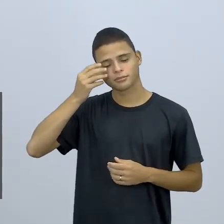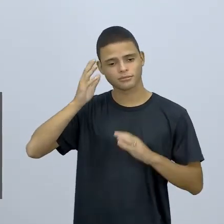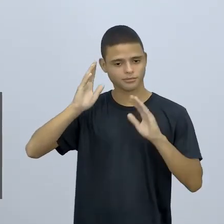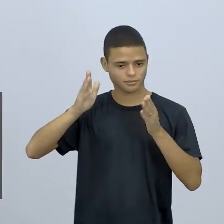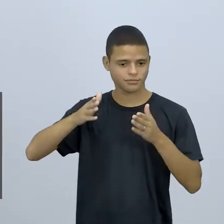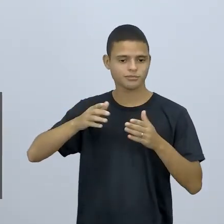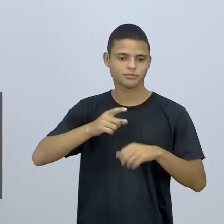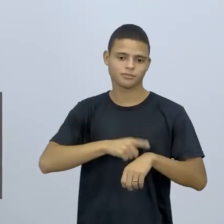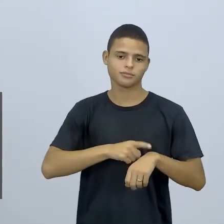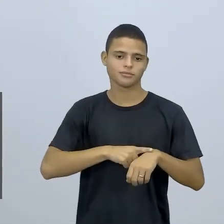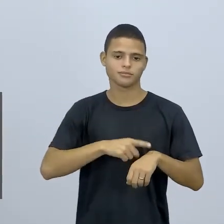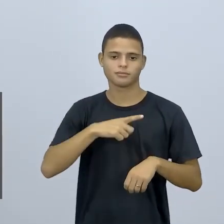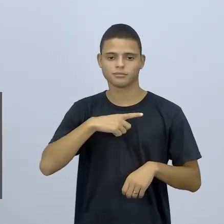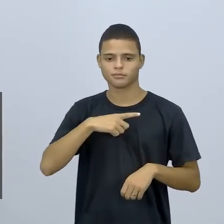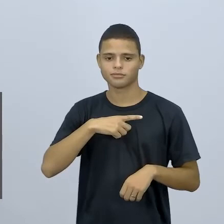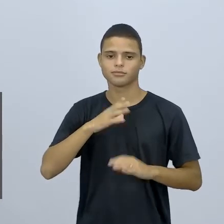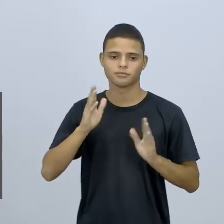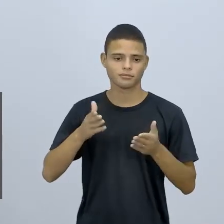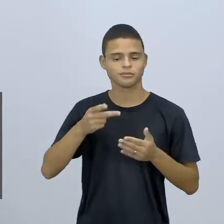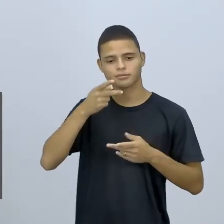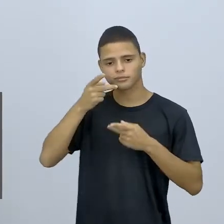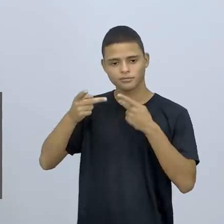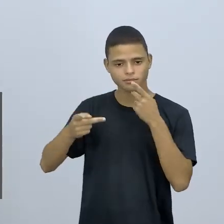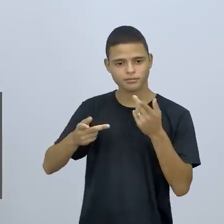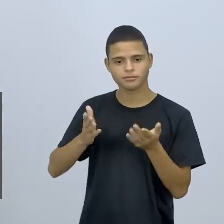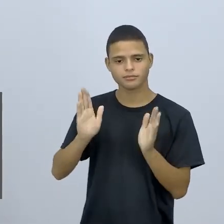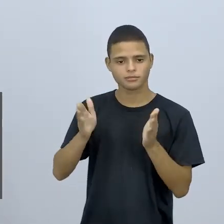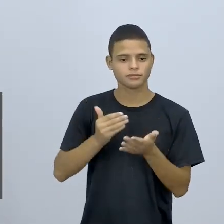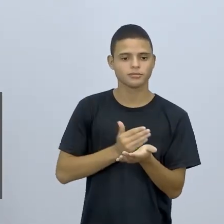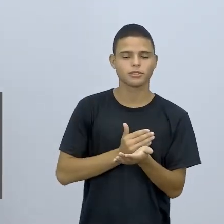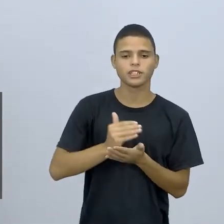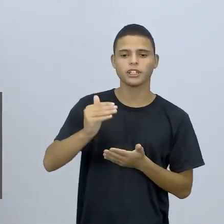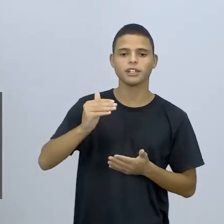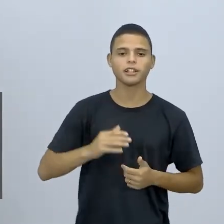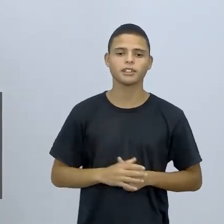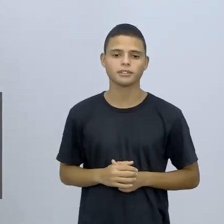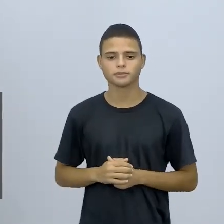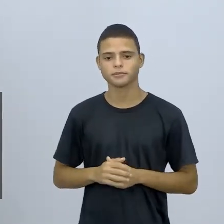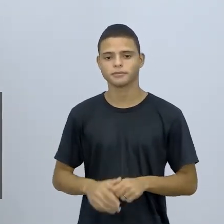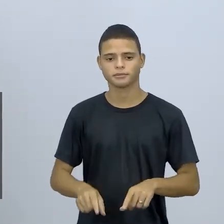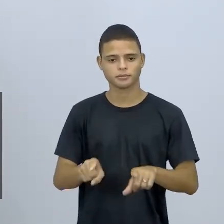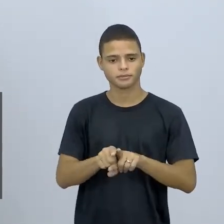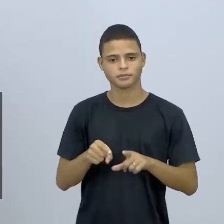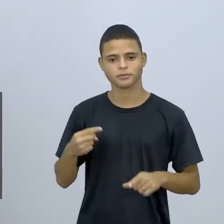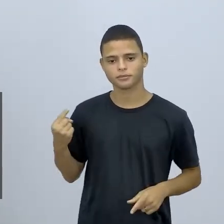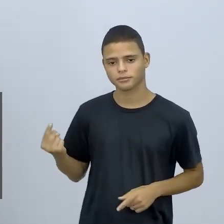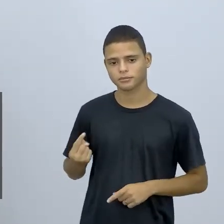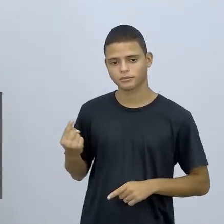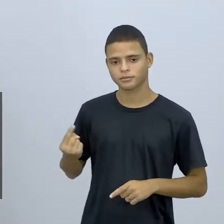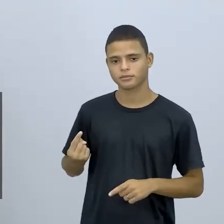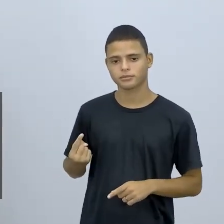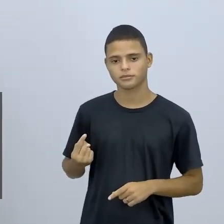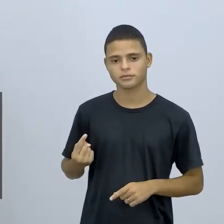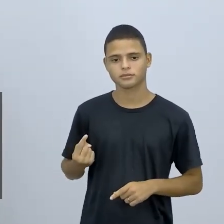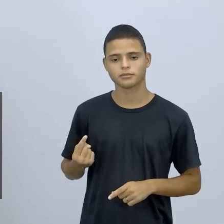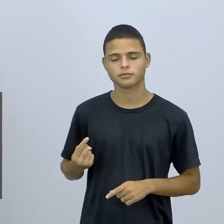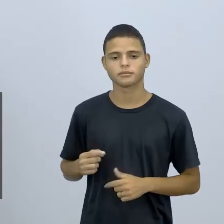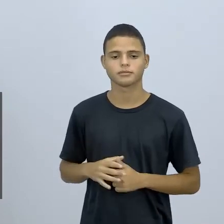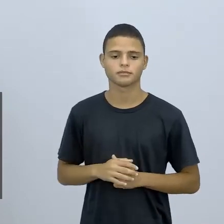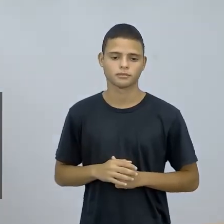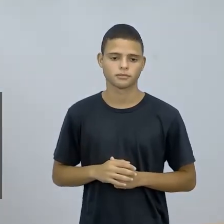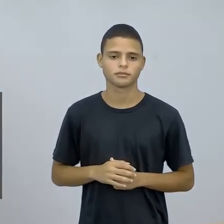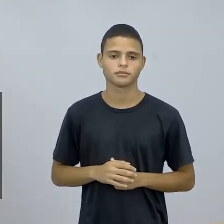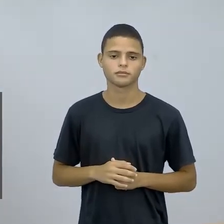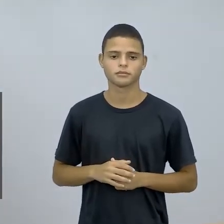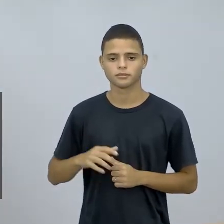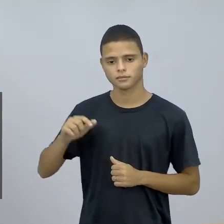o quê? Porque numa medida... Mas aí eu vou falando. Mas é um começo para você. Não, mas assim, você ir sozinha. Não, você ir sozinha. Em